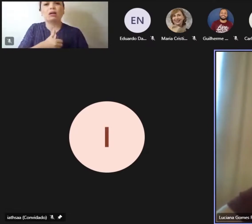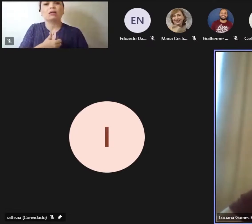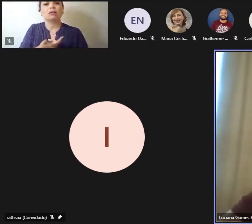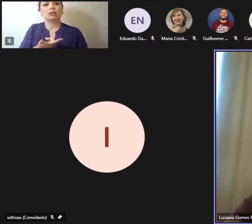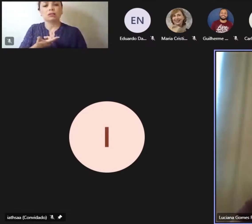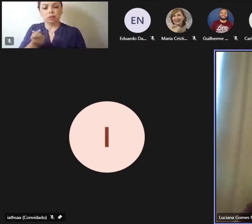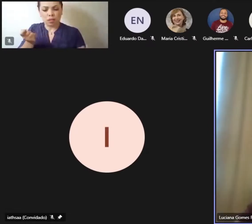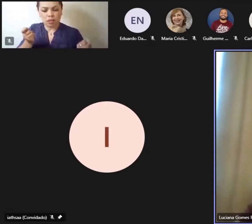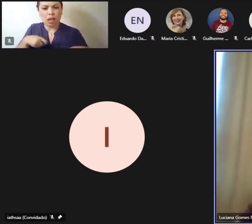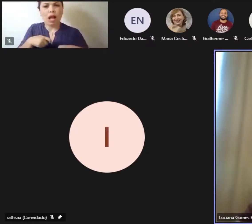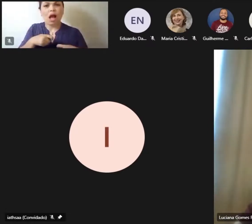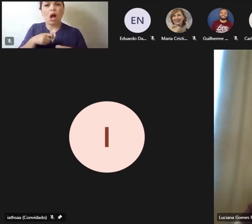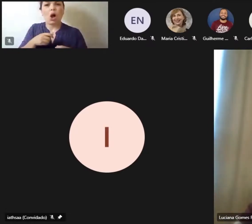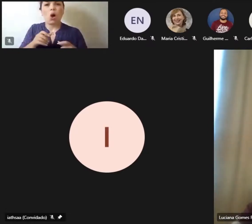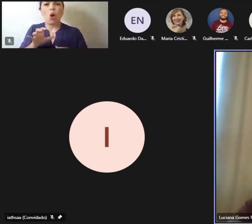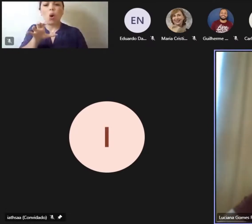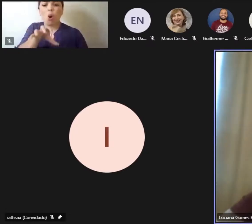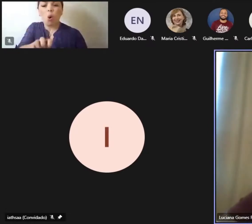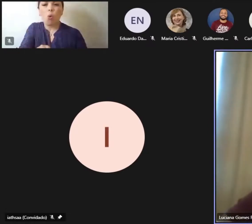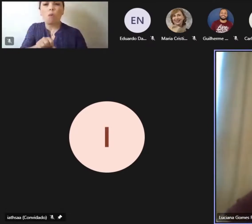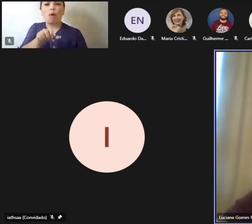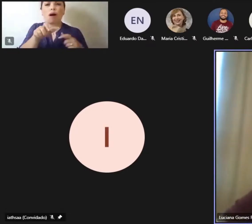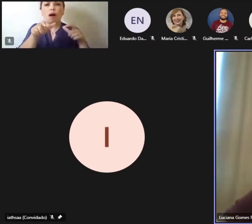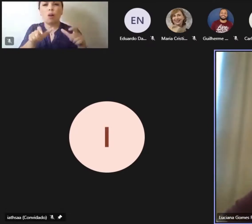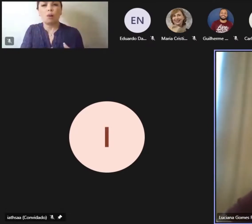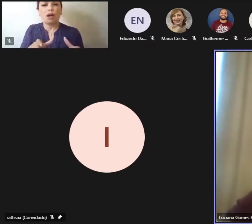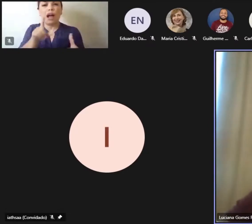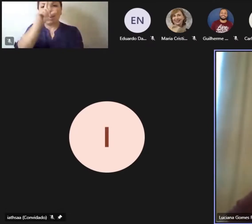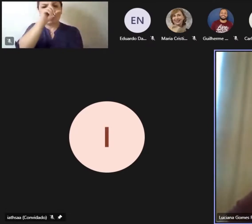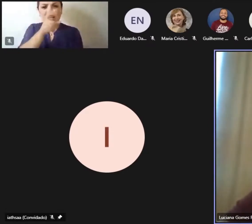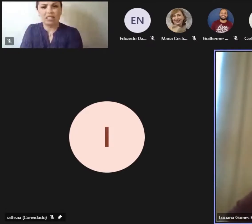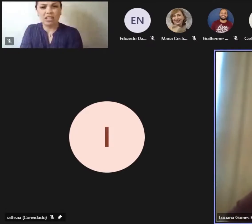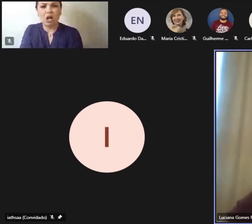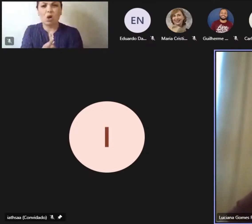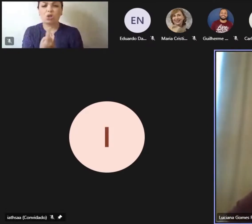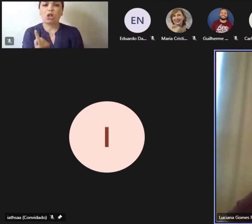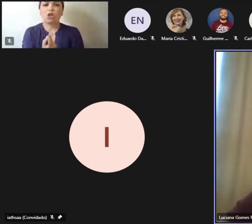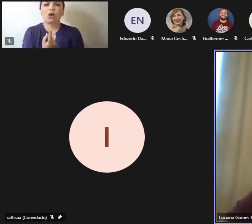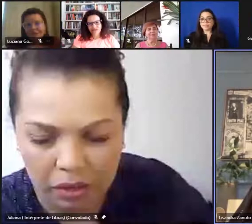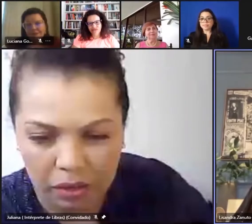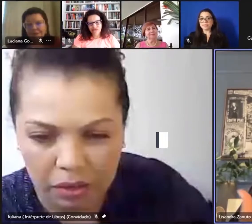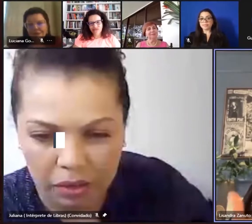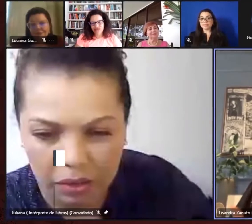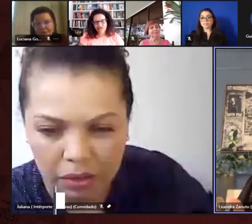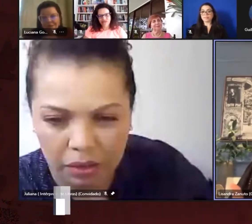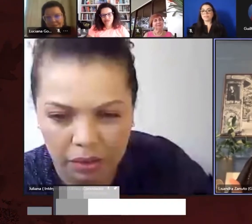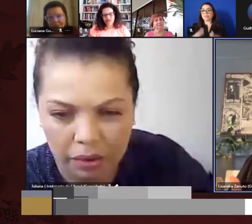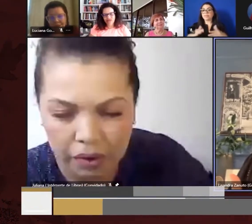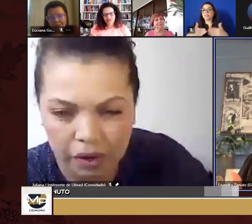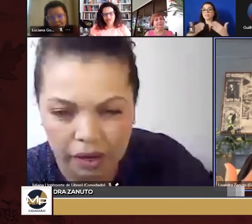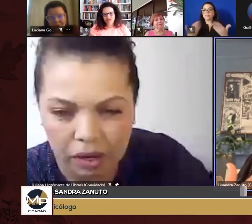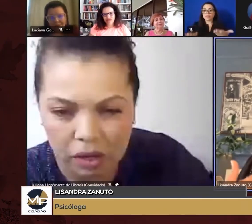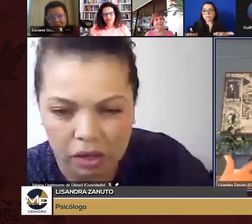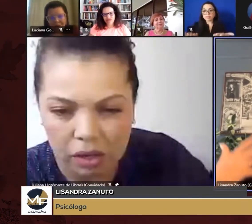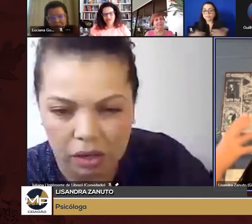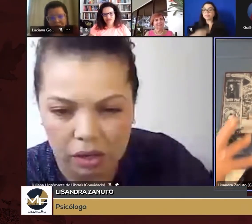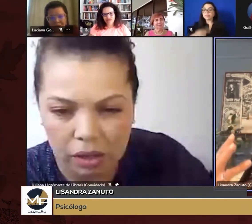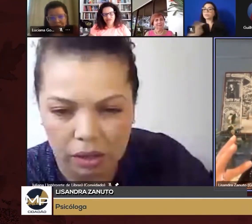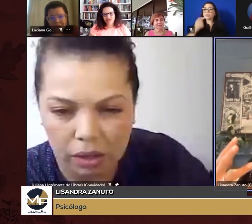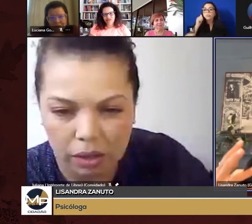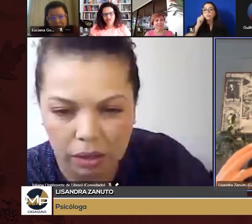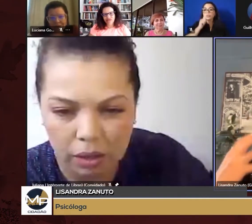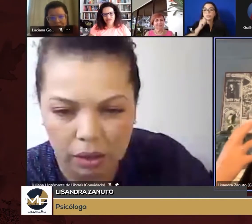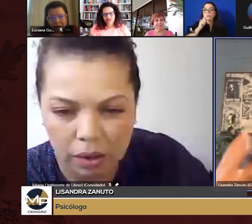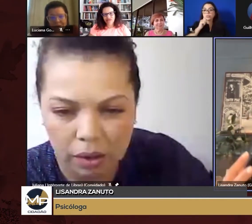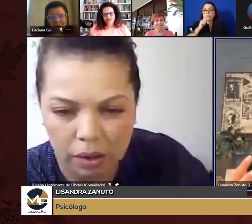de decisão na nossa instituição e, portanto, na sociedade. Nós, mulheres, a gente quer